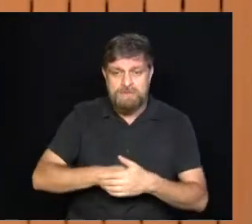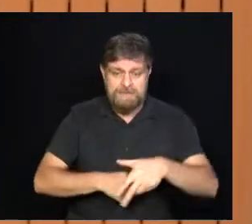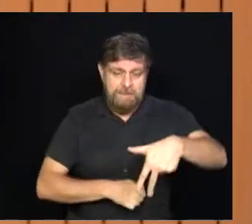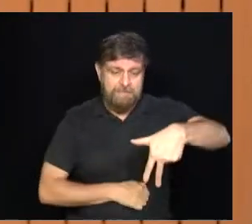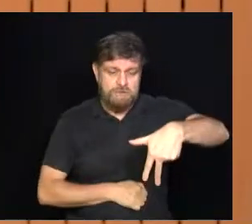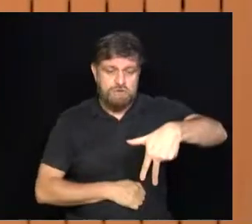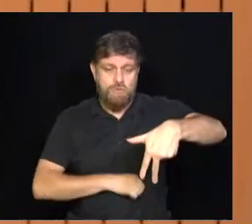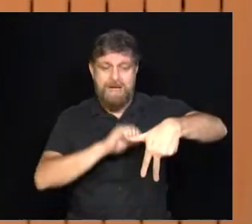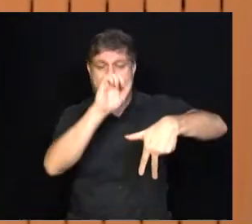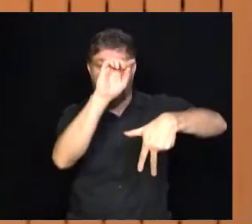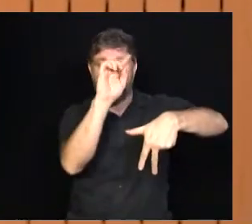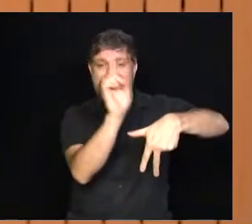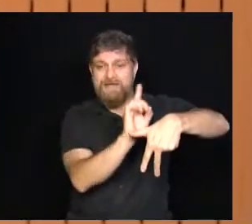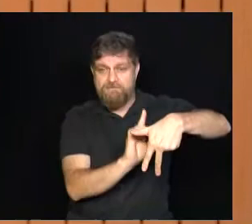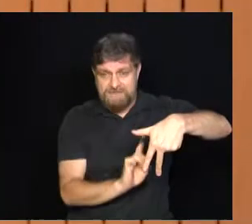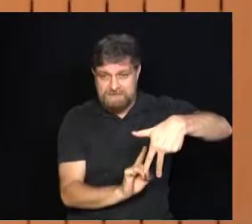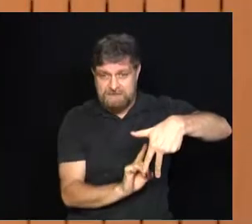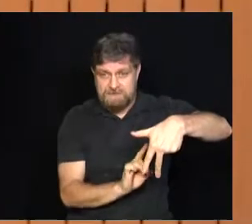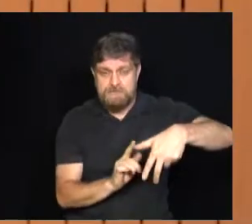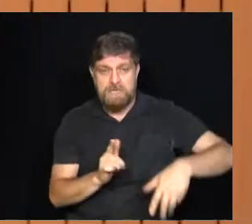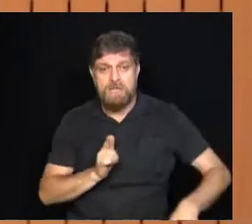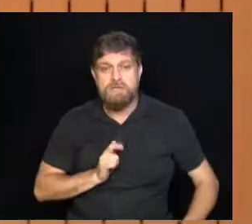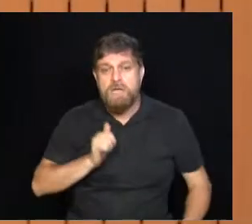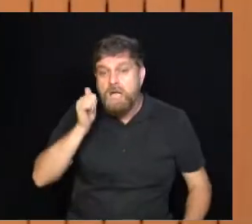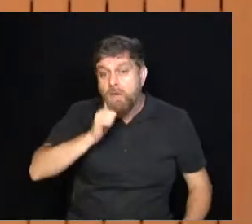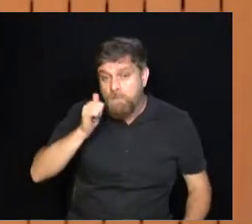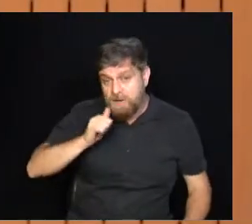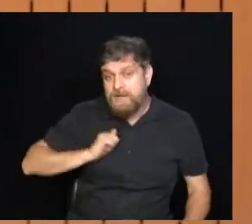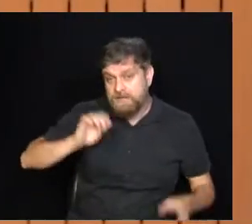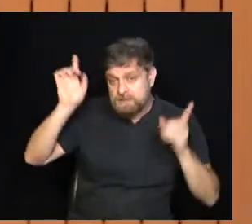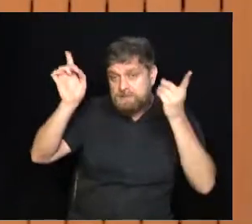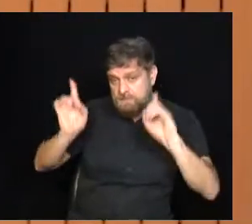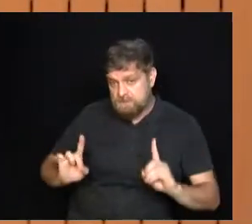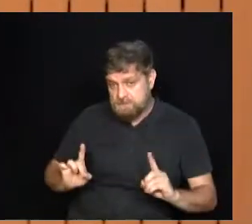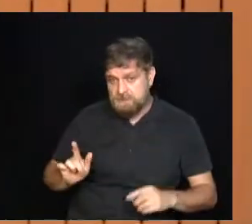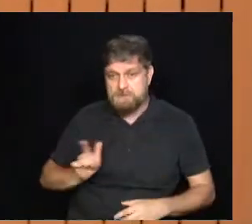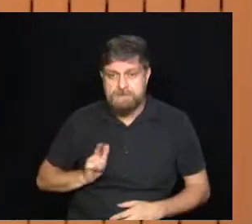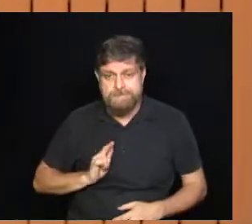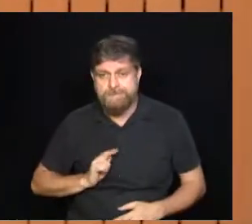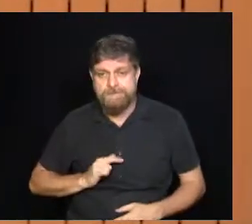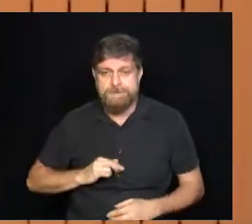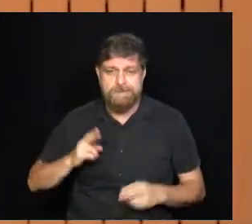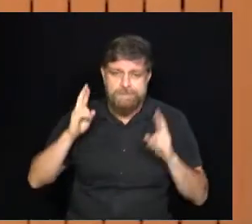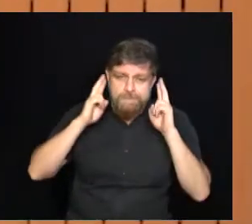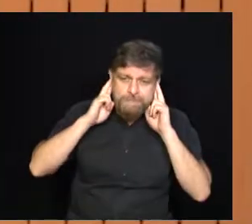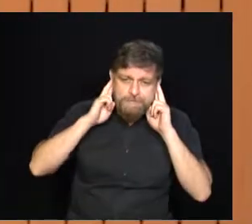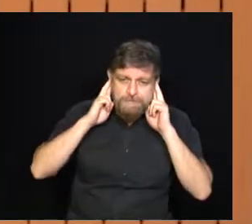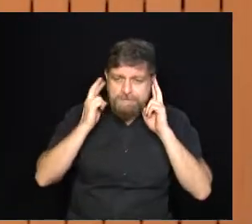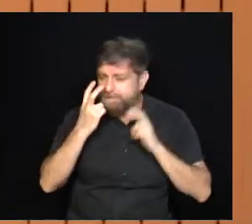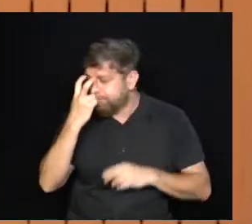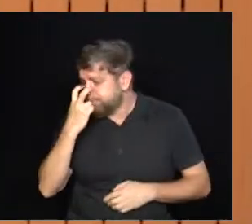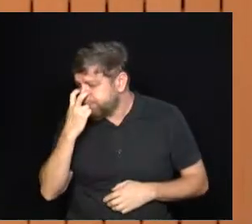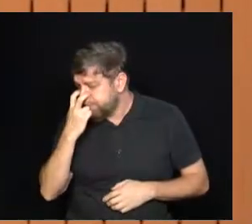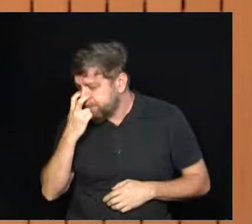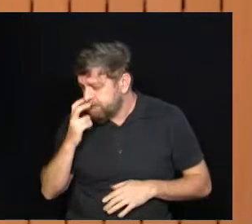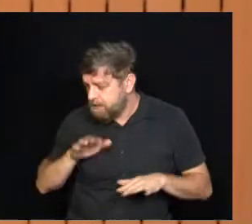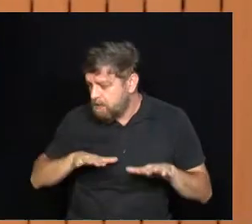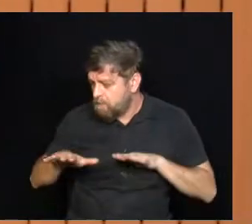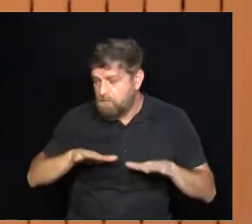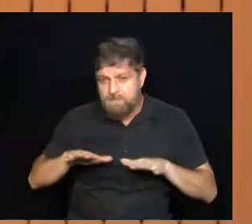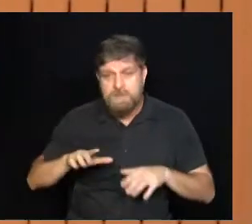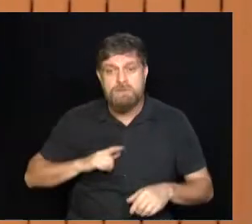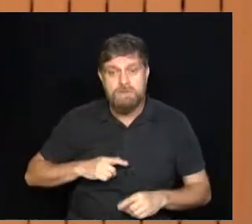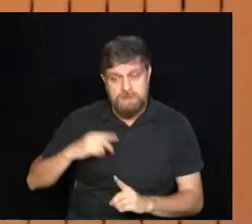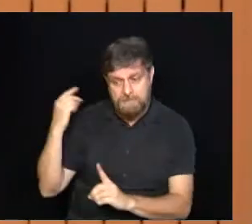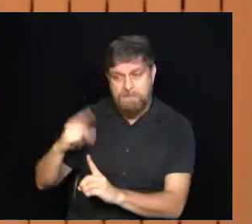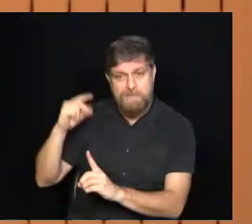Deficiência. Existem mulheres que possuem algum tipo de deficiência, seja ela auditiva, visual, motora, e que também sofrem violência.